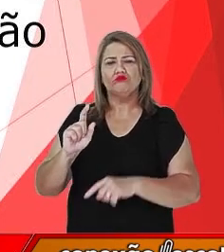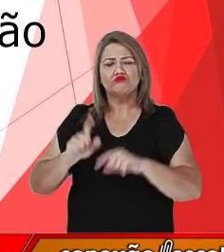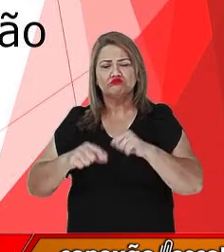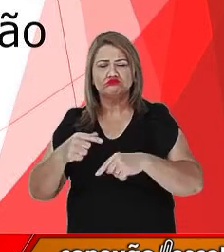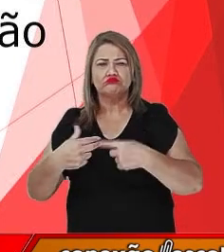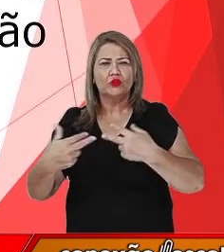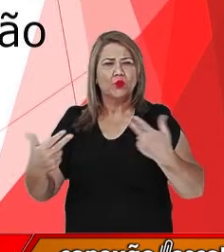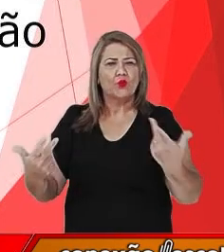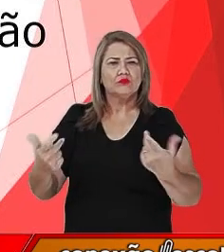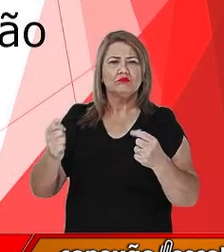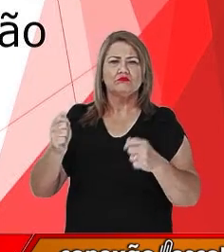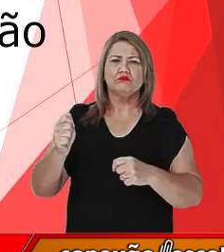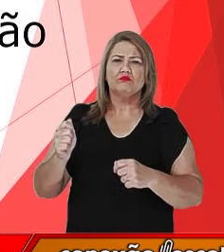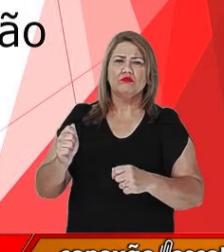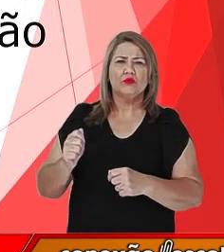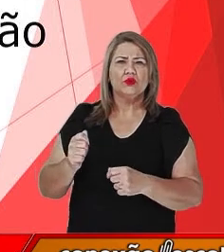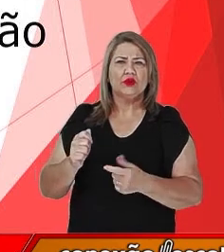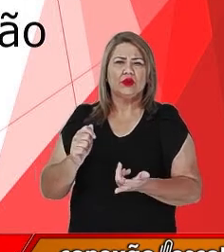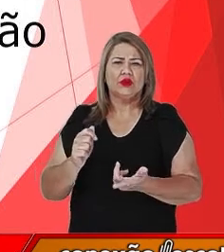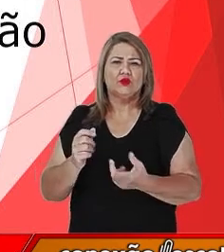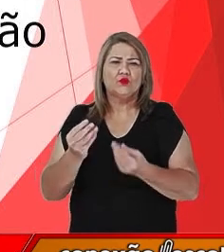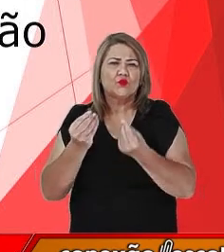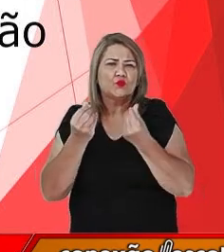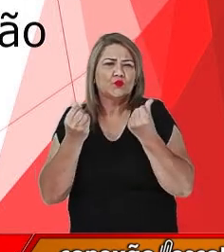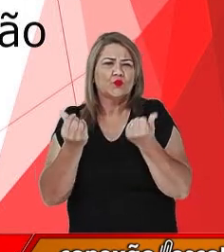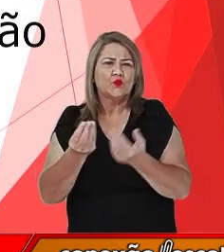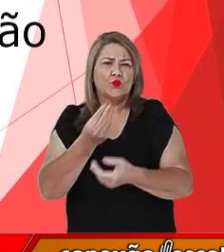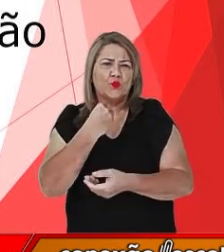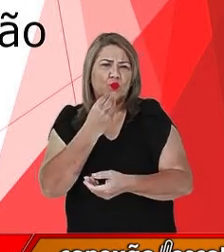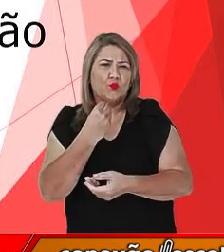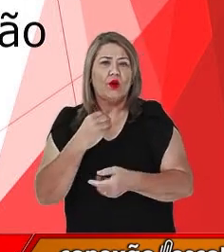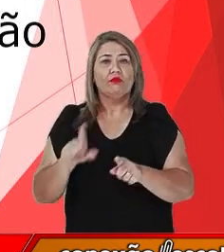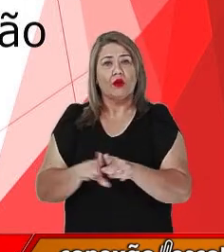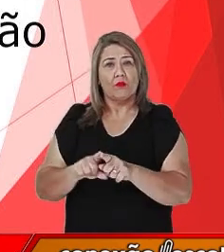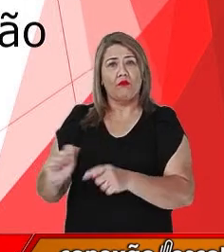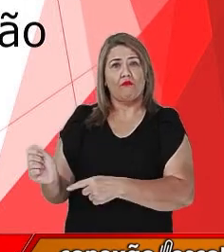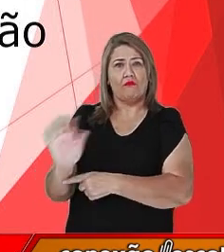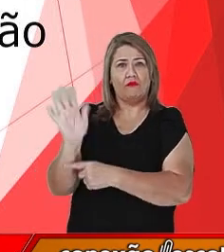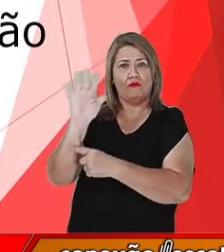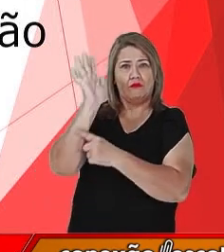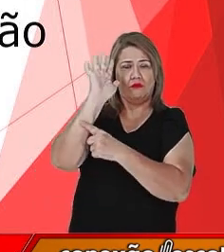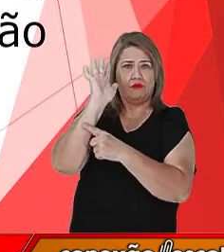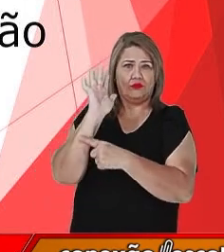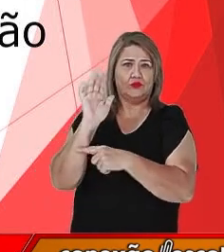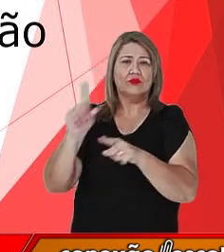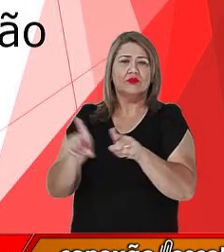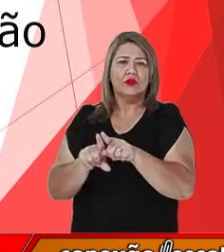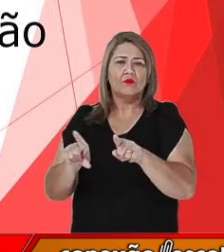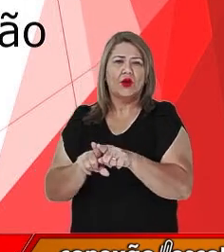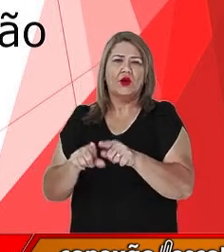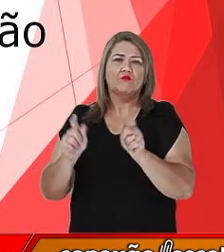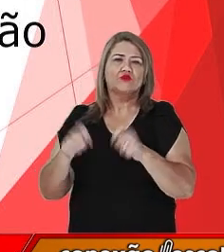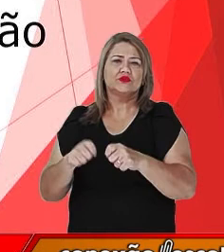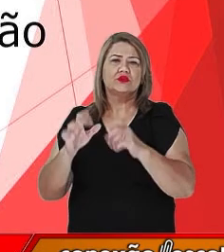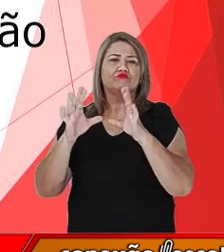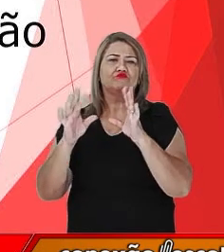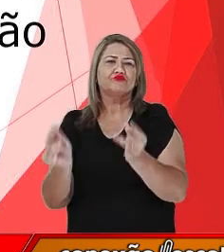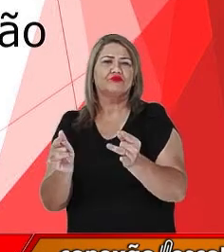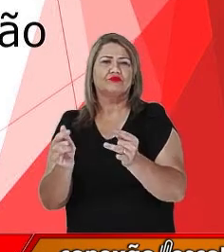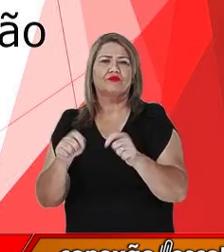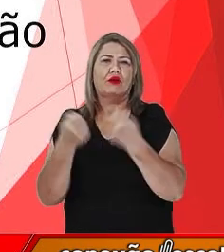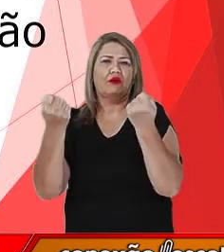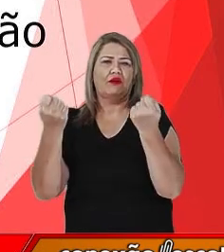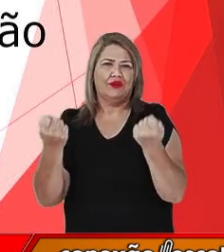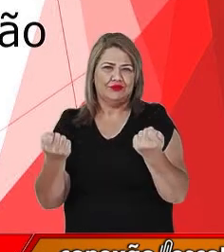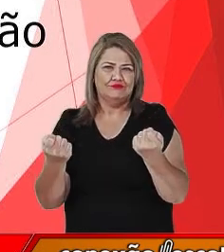frágeis ou muito caras, né, que tem alto valor, e também produtos extremamente perecíveis, como por exemplo, quando vai se